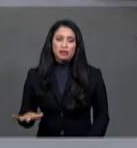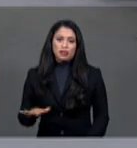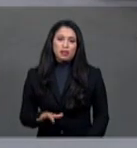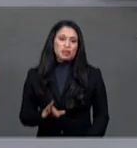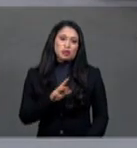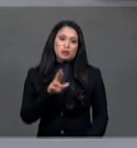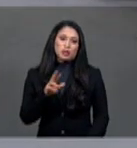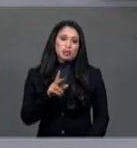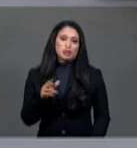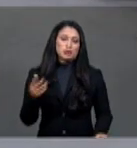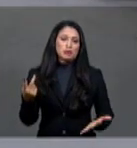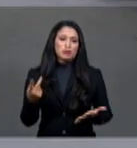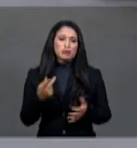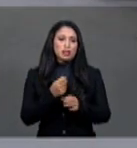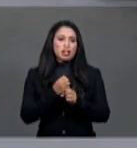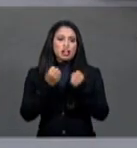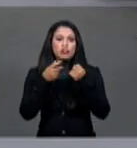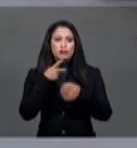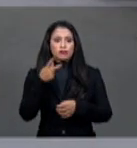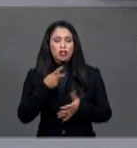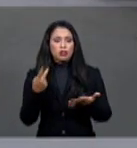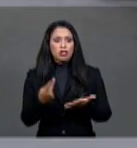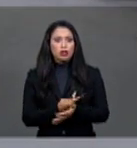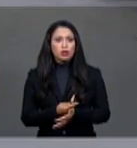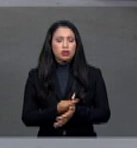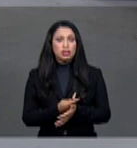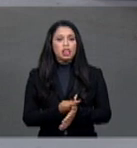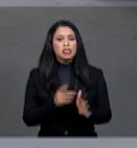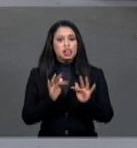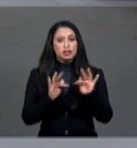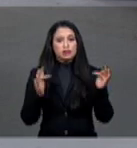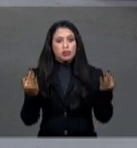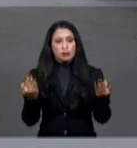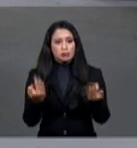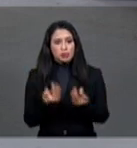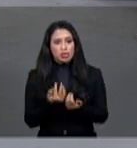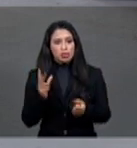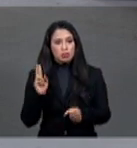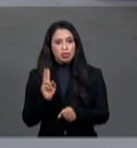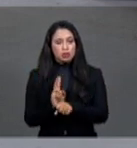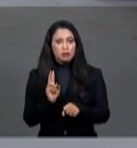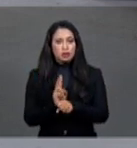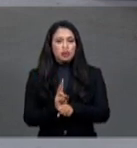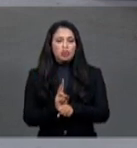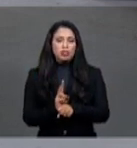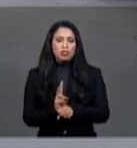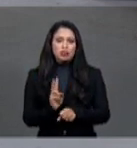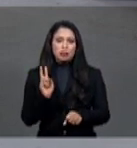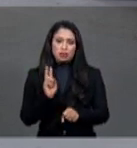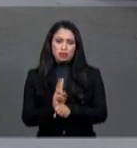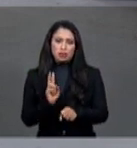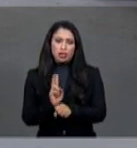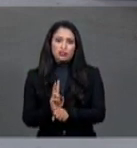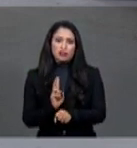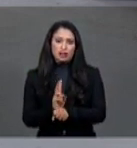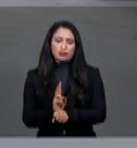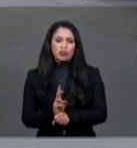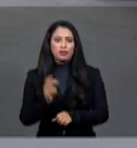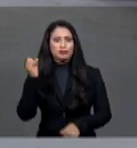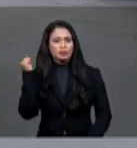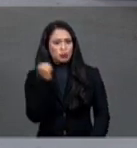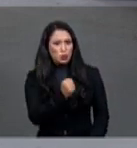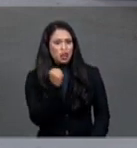subnotificado porque ocorre dentro das famílias, as famílias buscam se proteger, geralmente o agressor é o provedor da